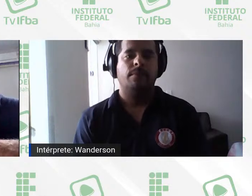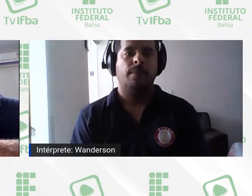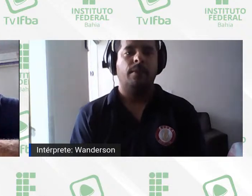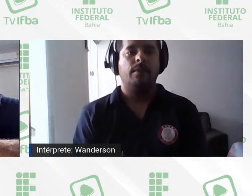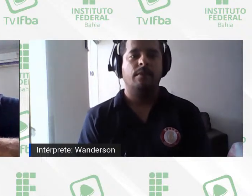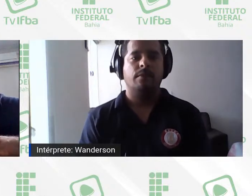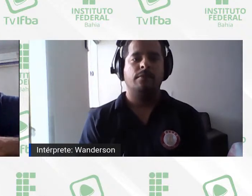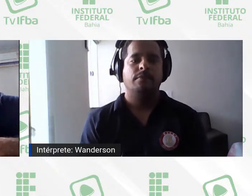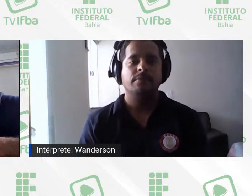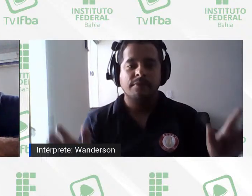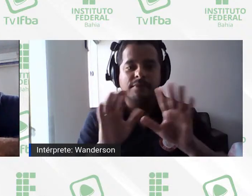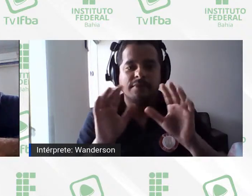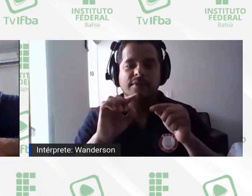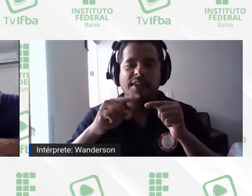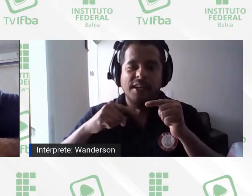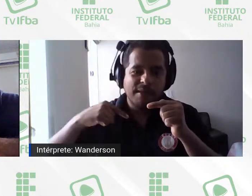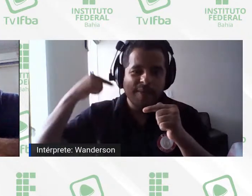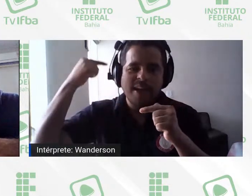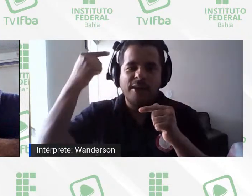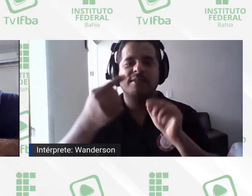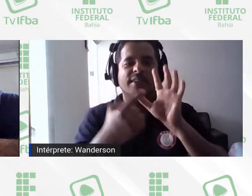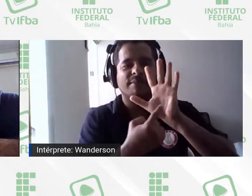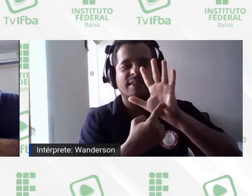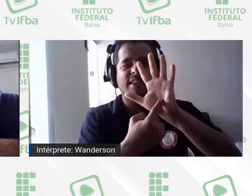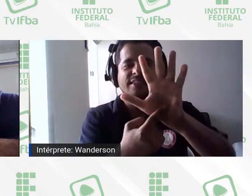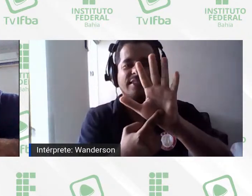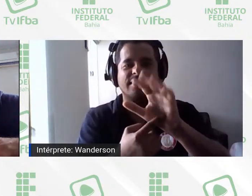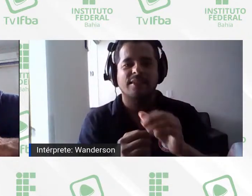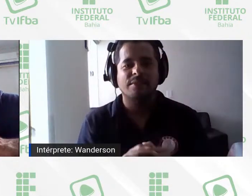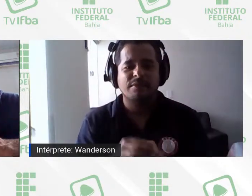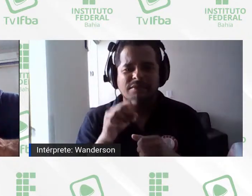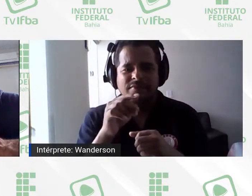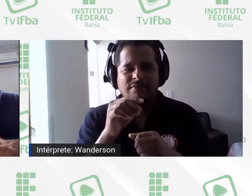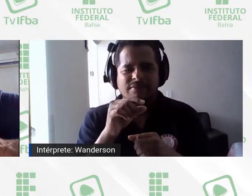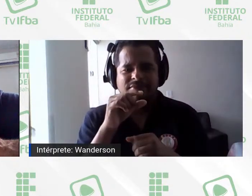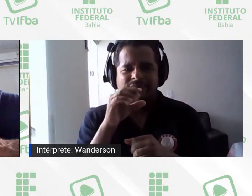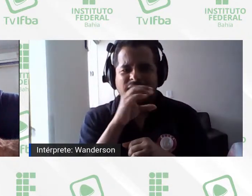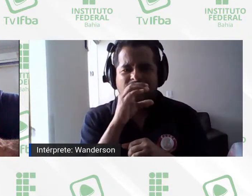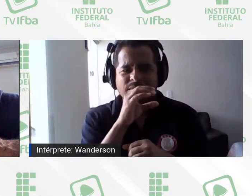Vamos para a próxima apresentação, pessoal, tá bom? Só um instantinho.